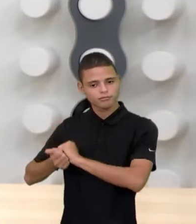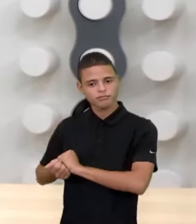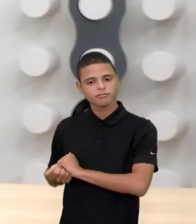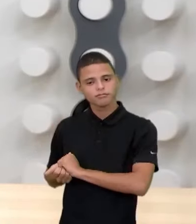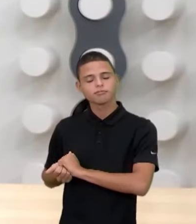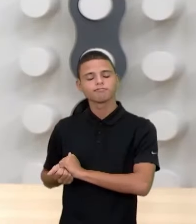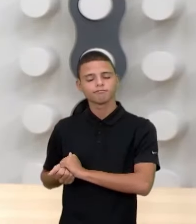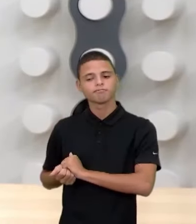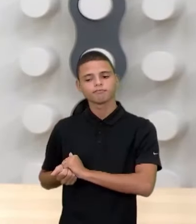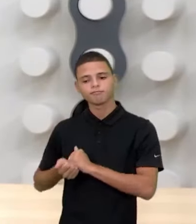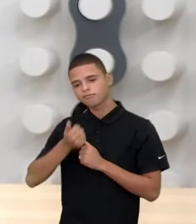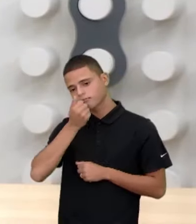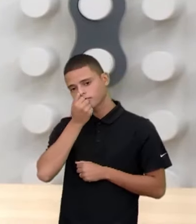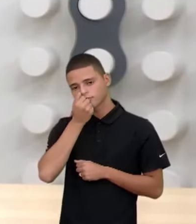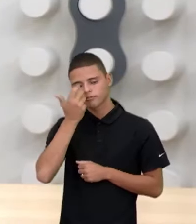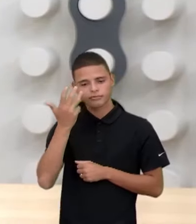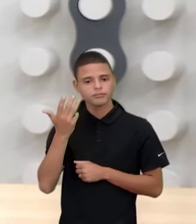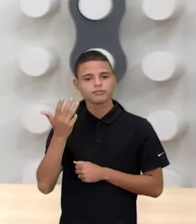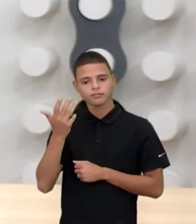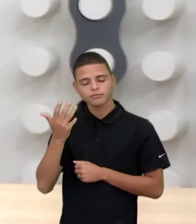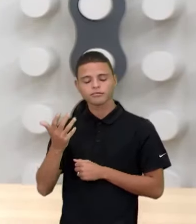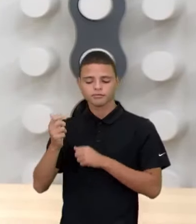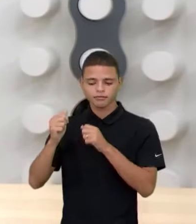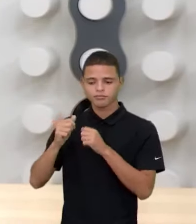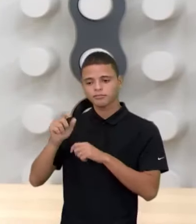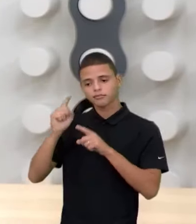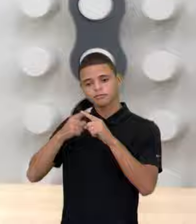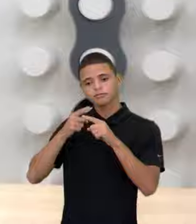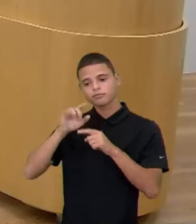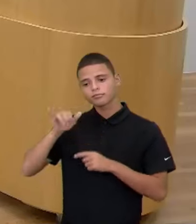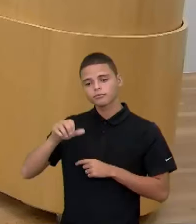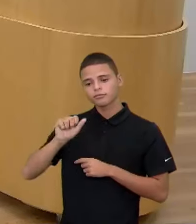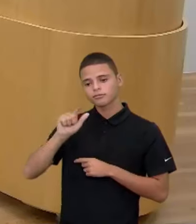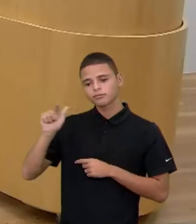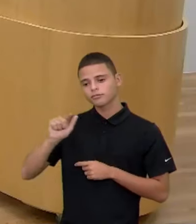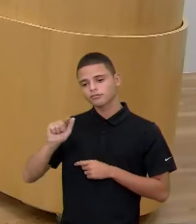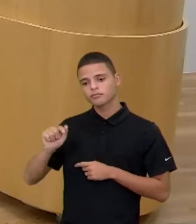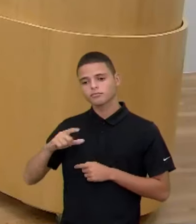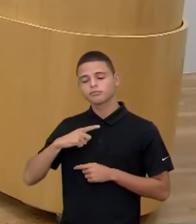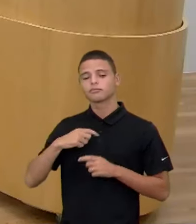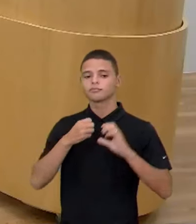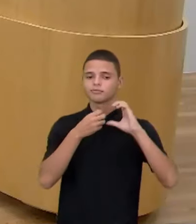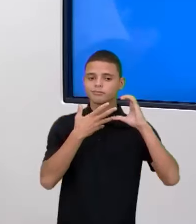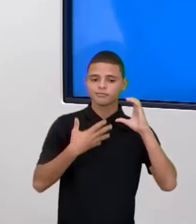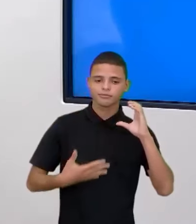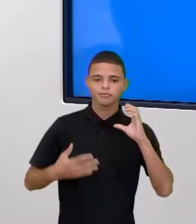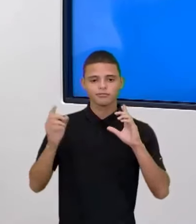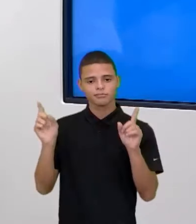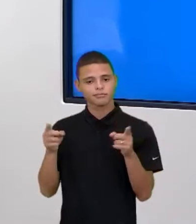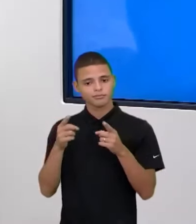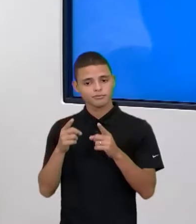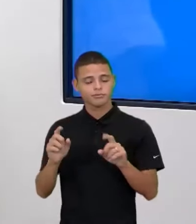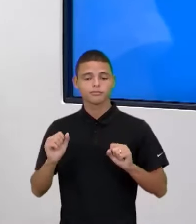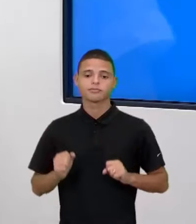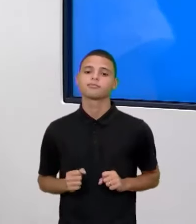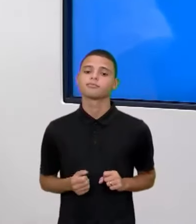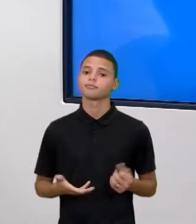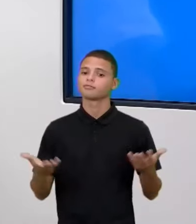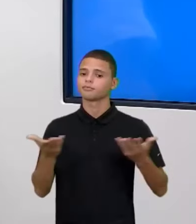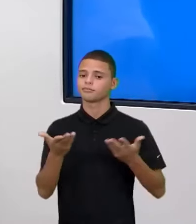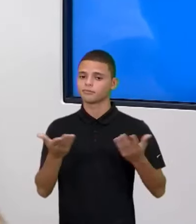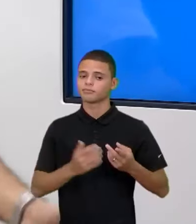trouxe, né? Porque o jazz ele é muito fluido e aí a gente tem essa característica na música bem presente. Agora vamos